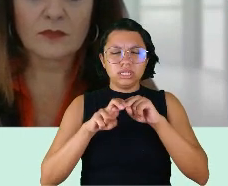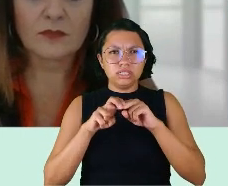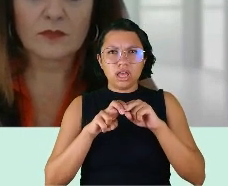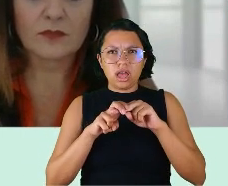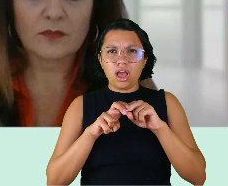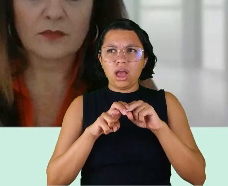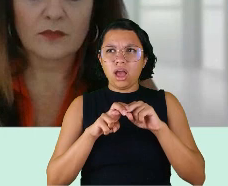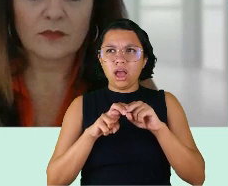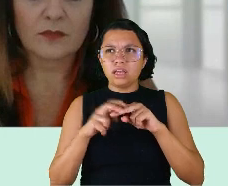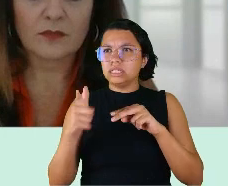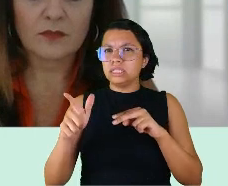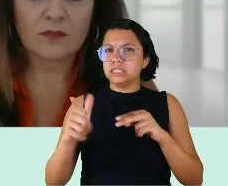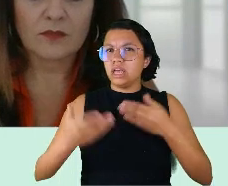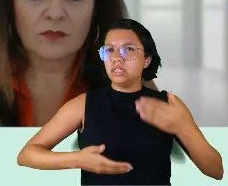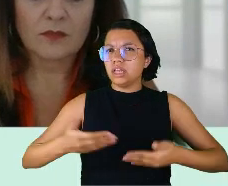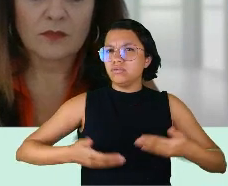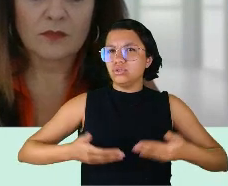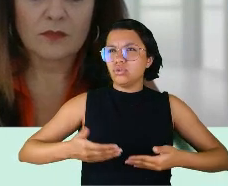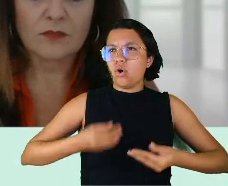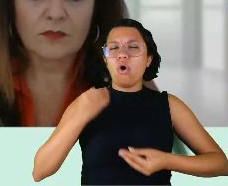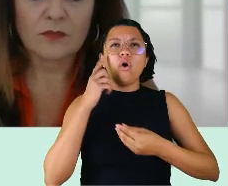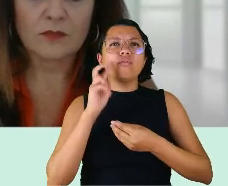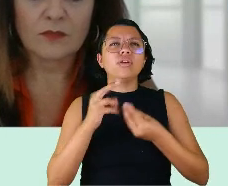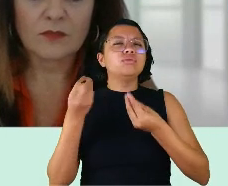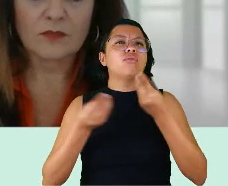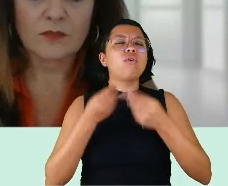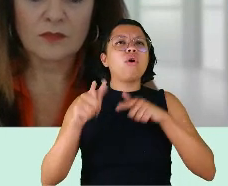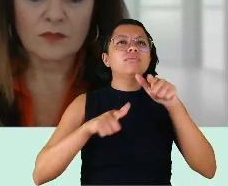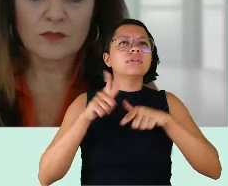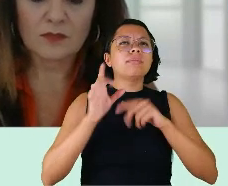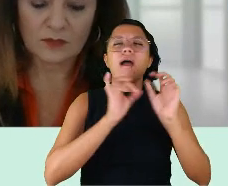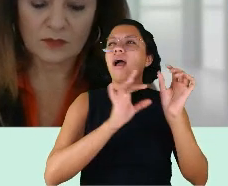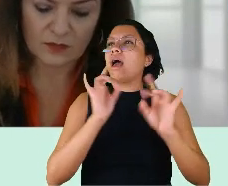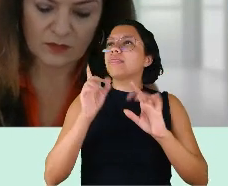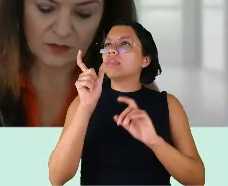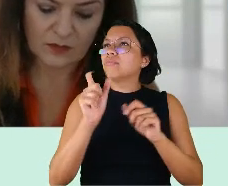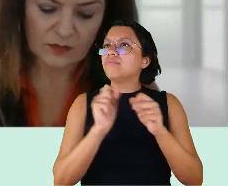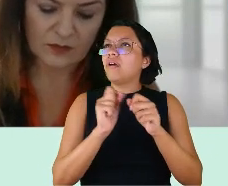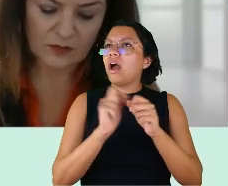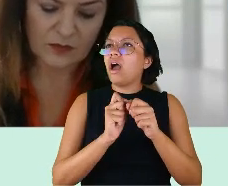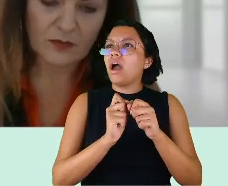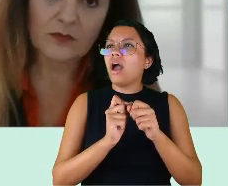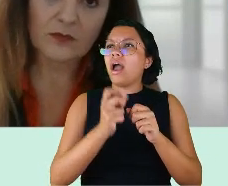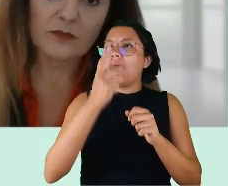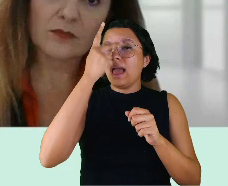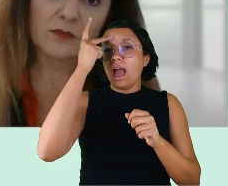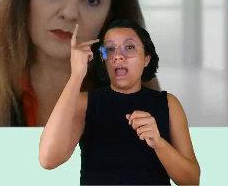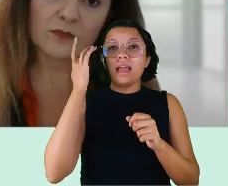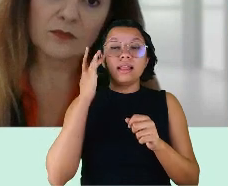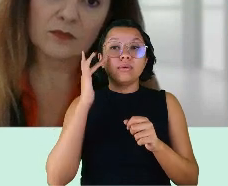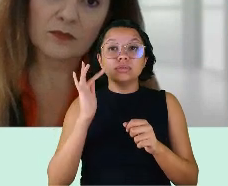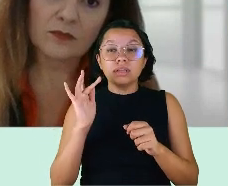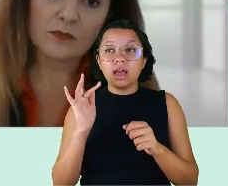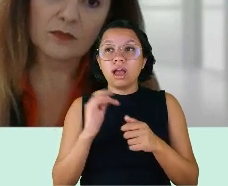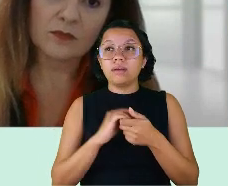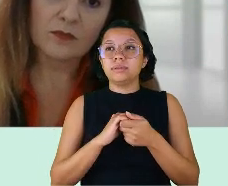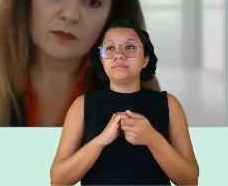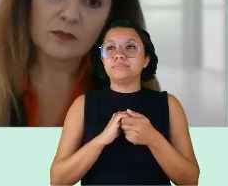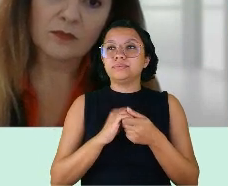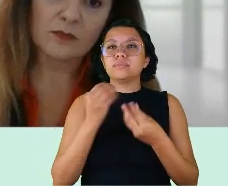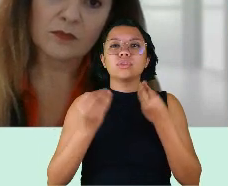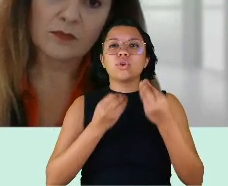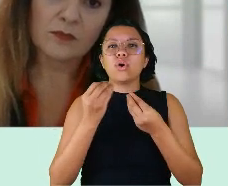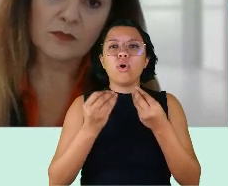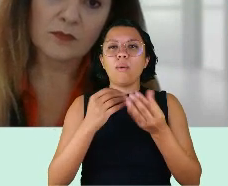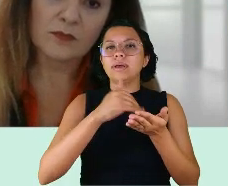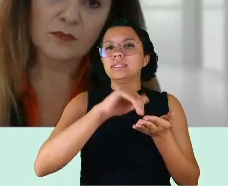ali, olhando para meus servidores, vendo como é que eles trabalham, o que é que cada um faz? Quem não sabe o que a vara,